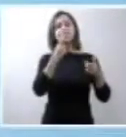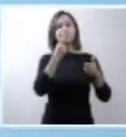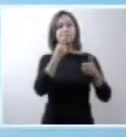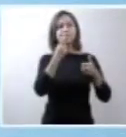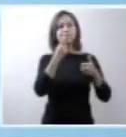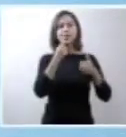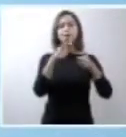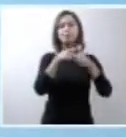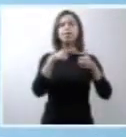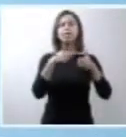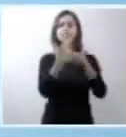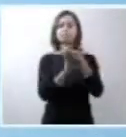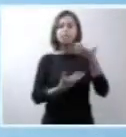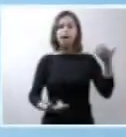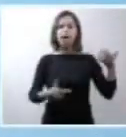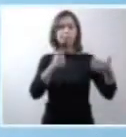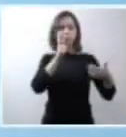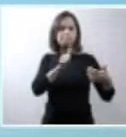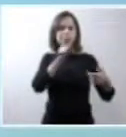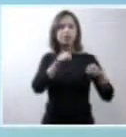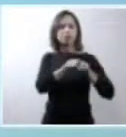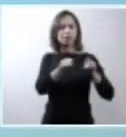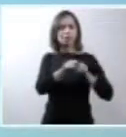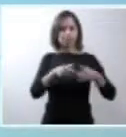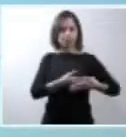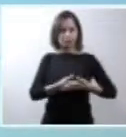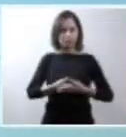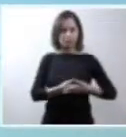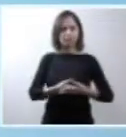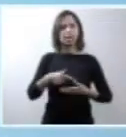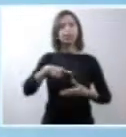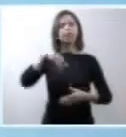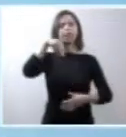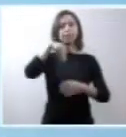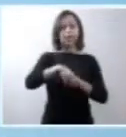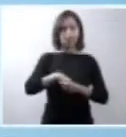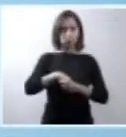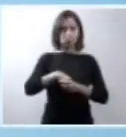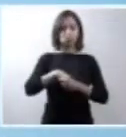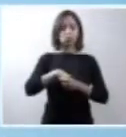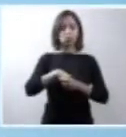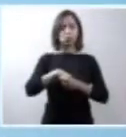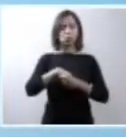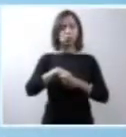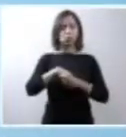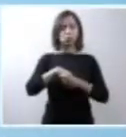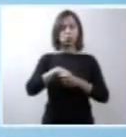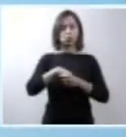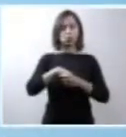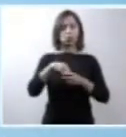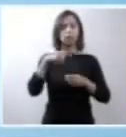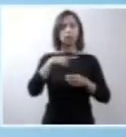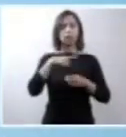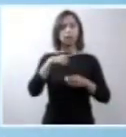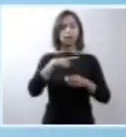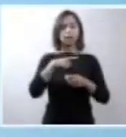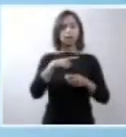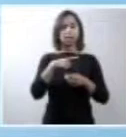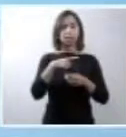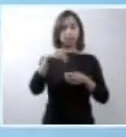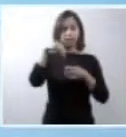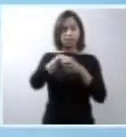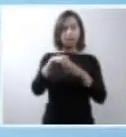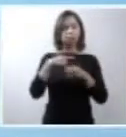da mãe e do feto, e a parte interna, a produção